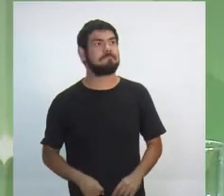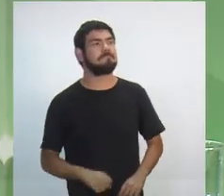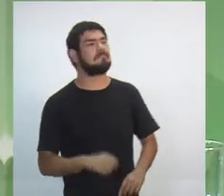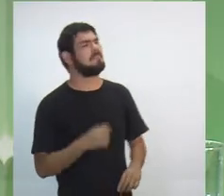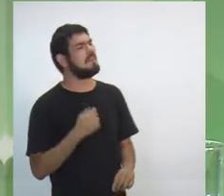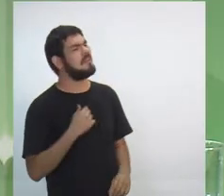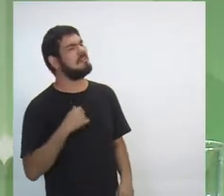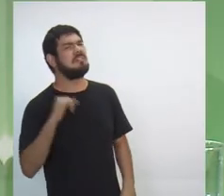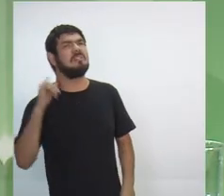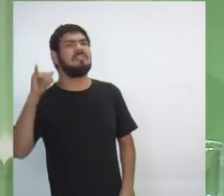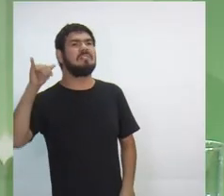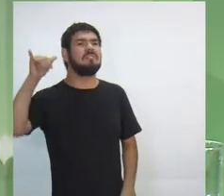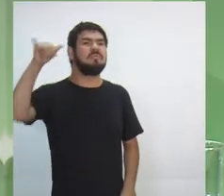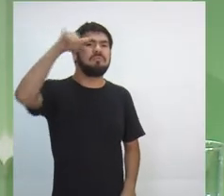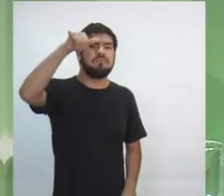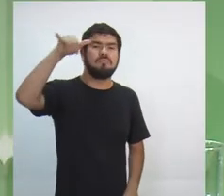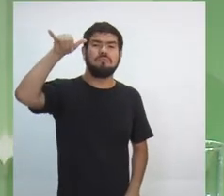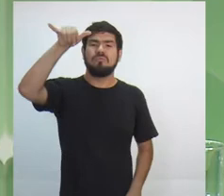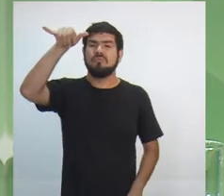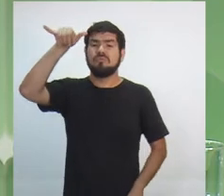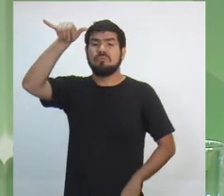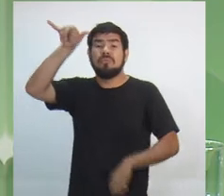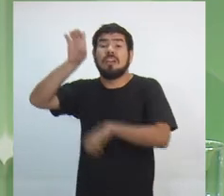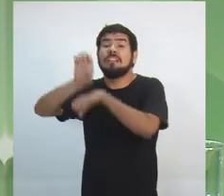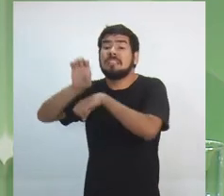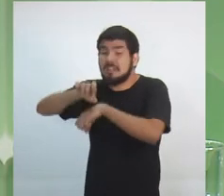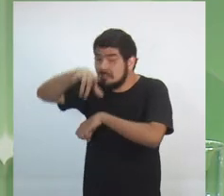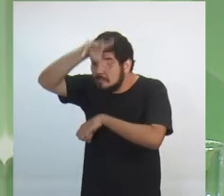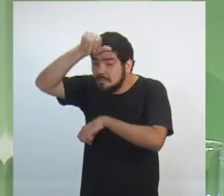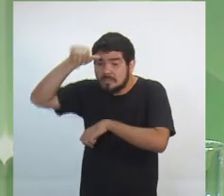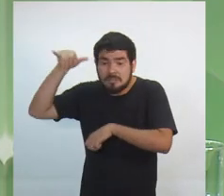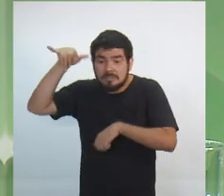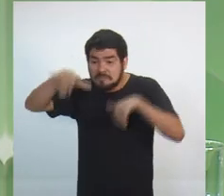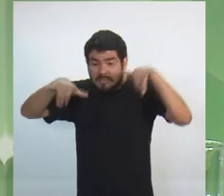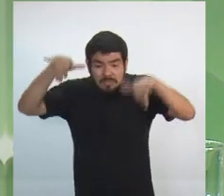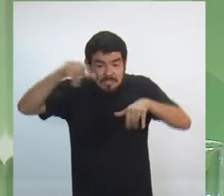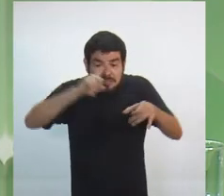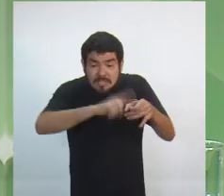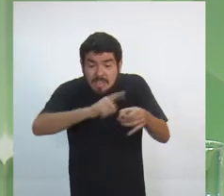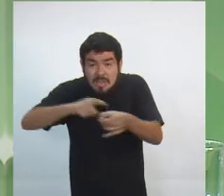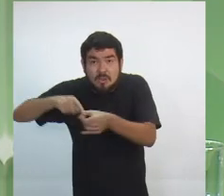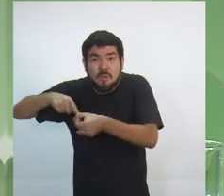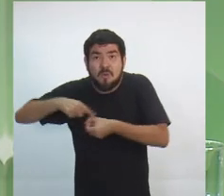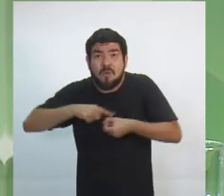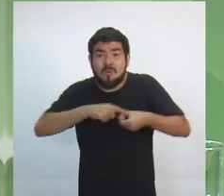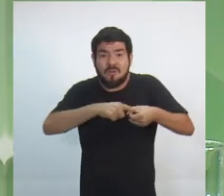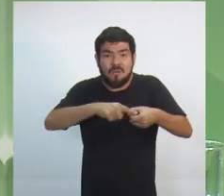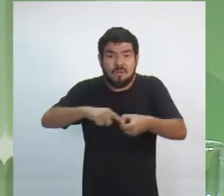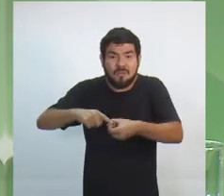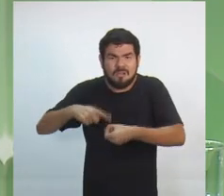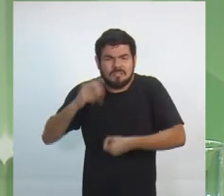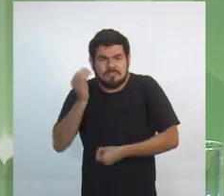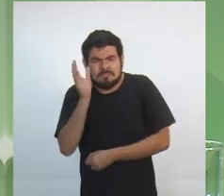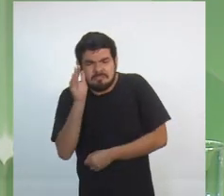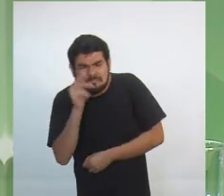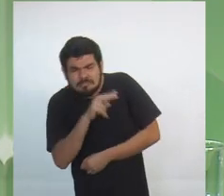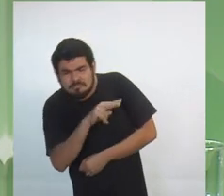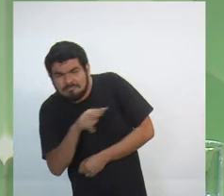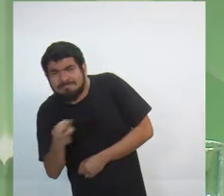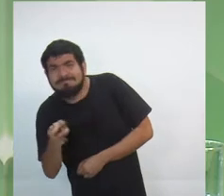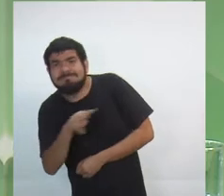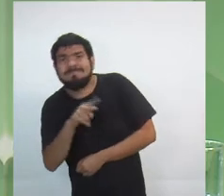viajado muito o estado do Amazonas e, como jornalista, tenho acompanhado de perto sofrimento do agricultor